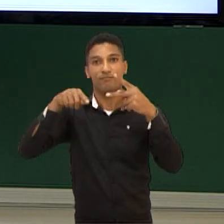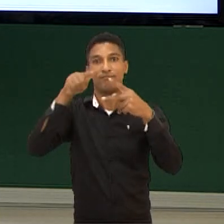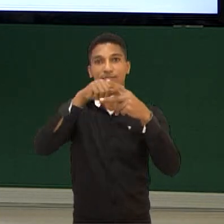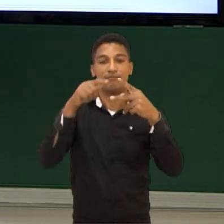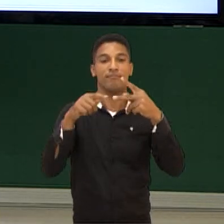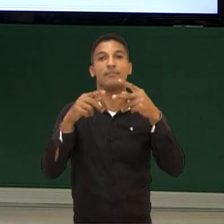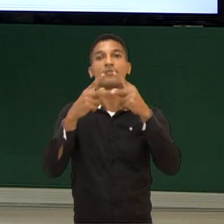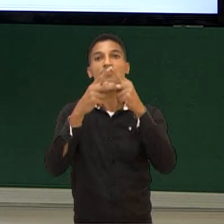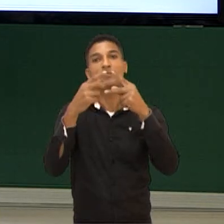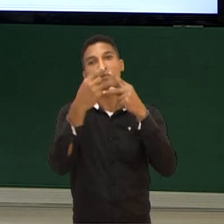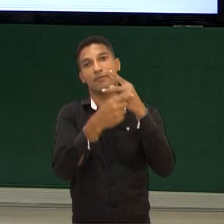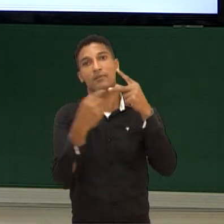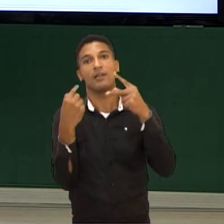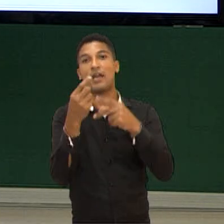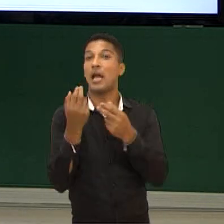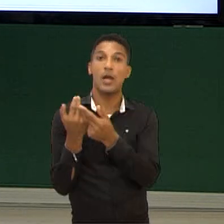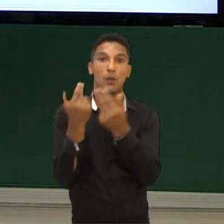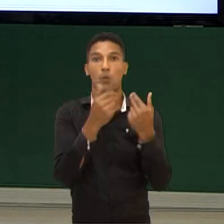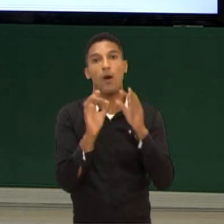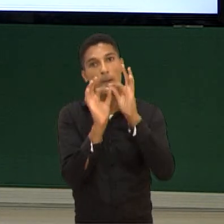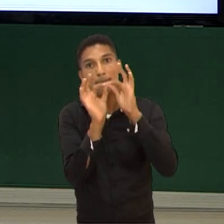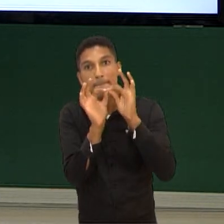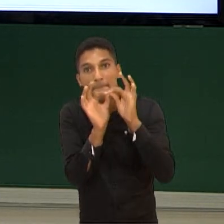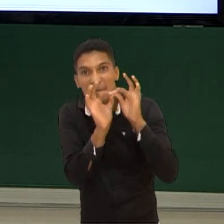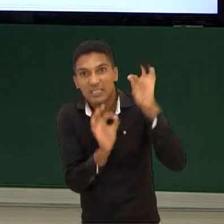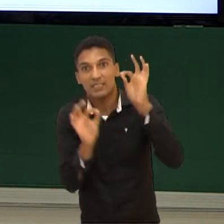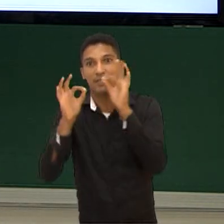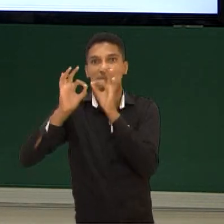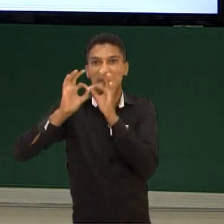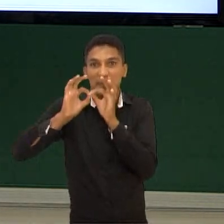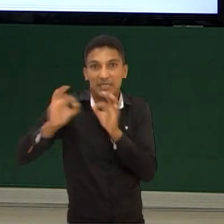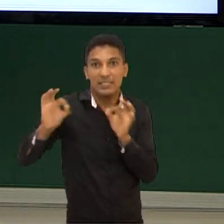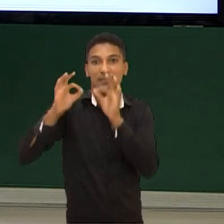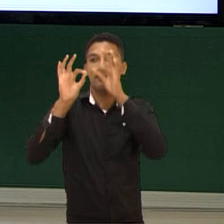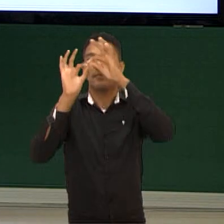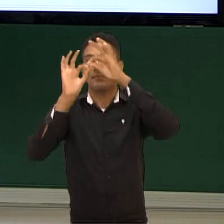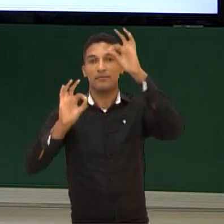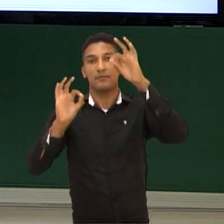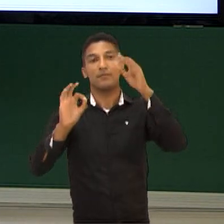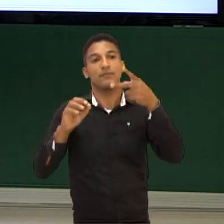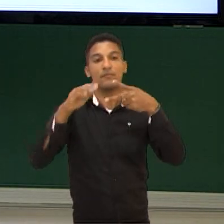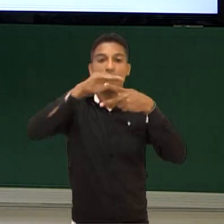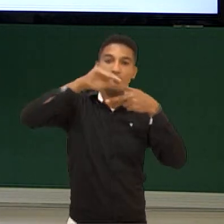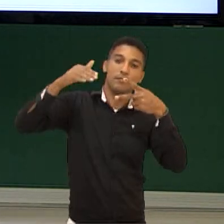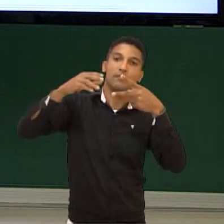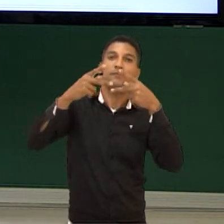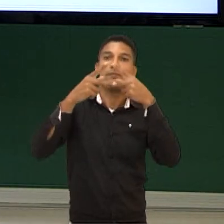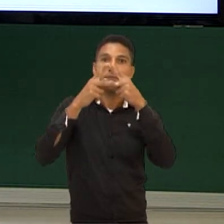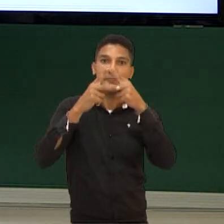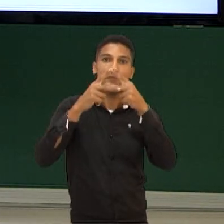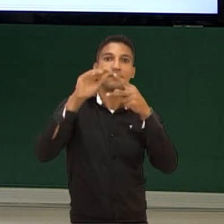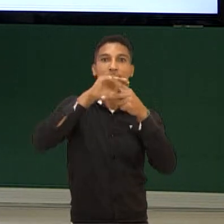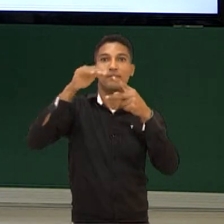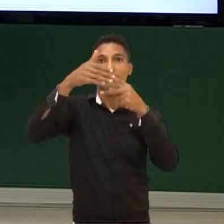ângulos são iguais. O que nós temos aqui? Se um triângulo mede